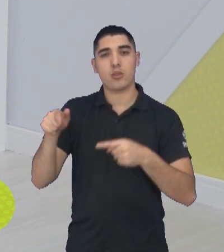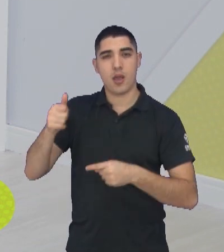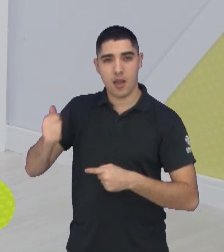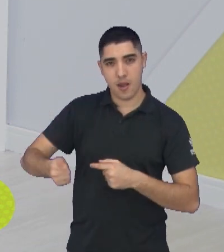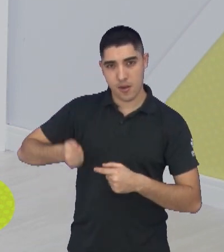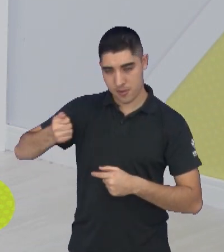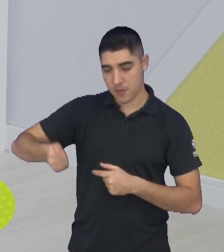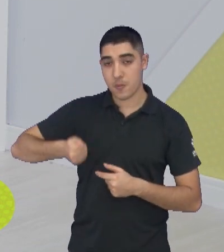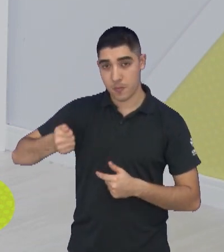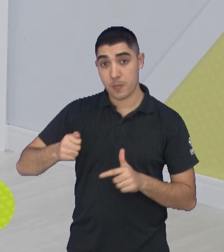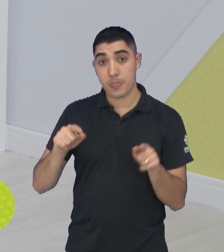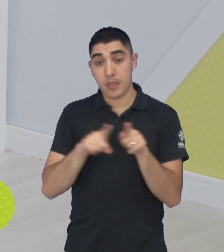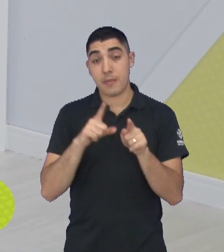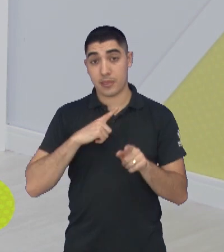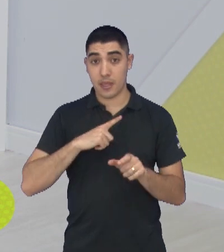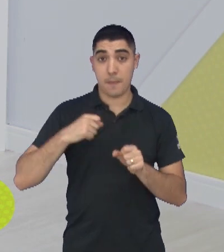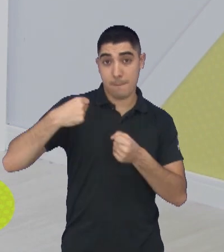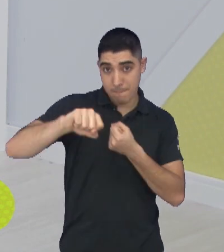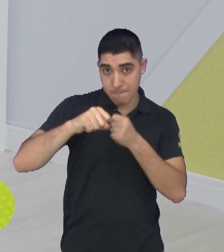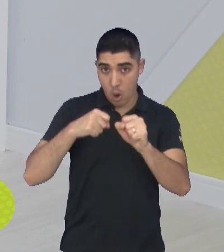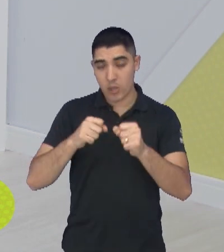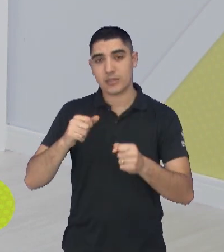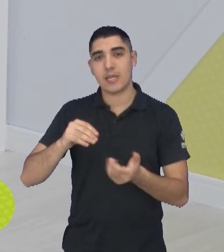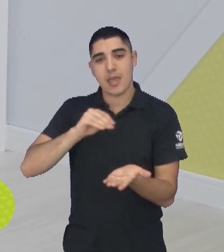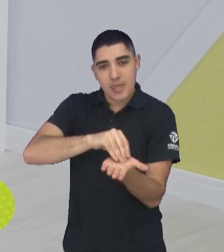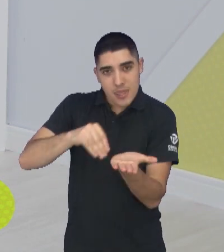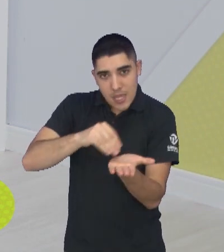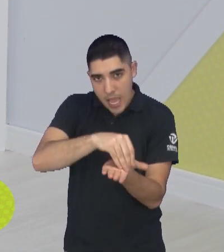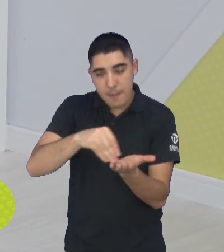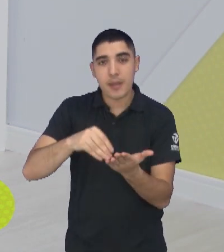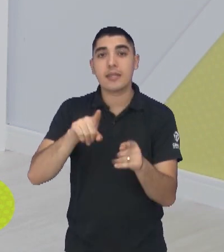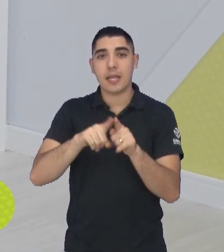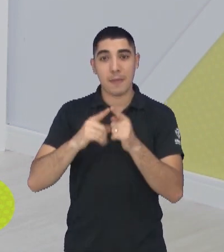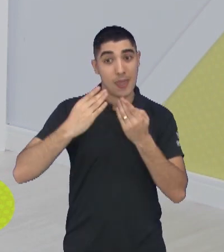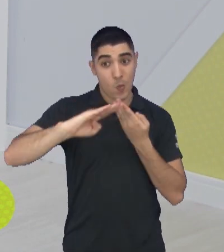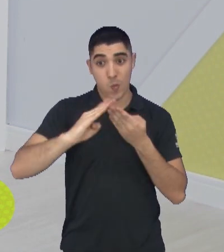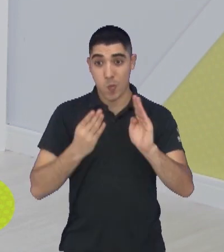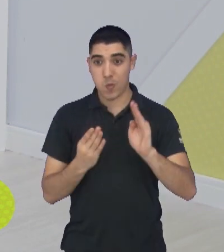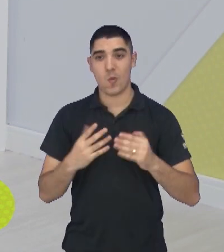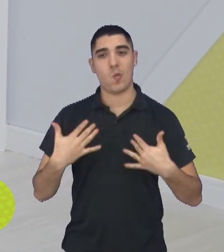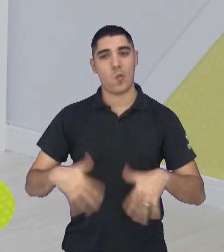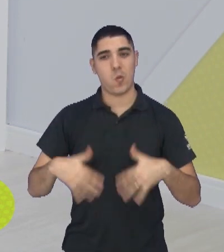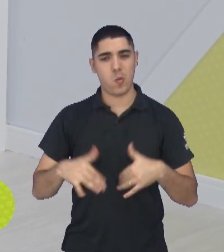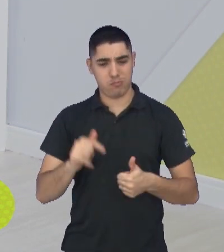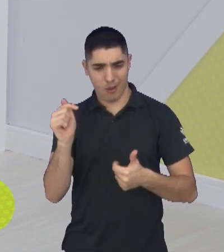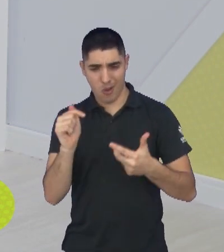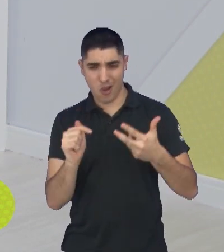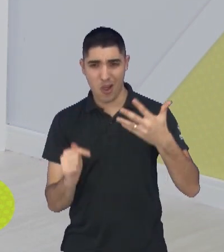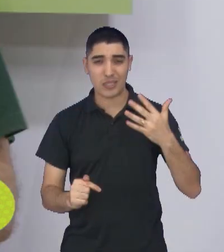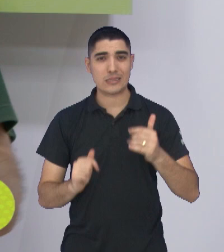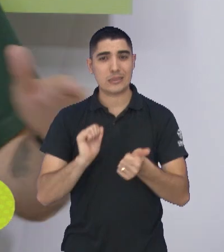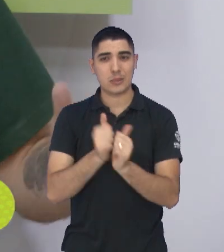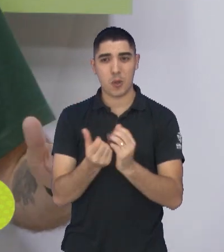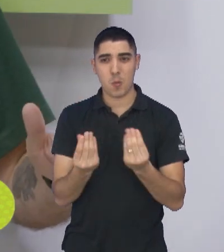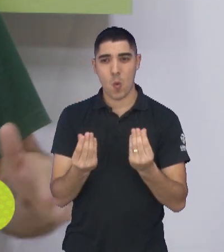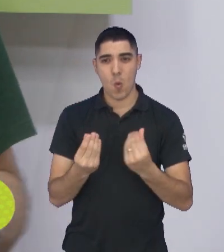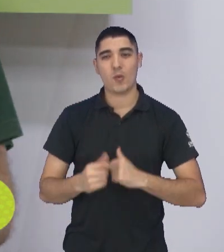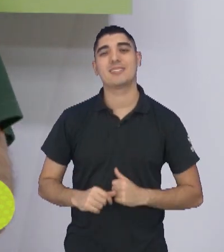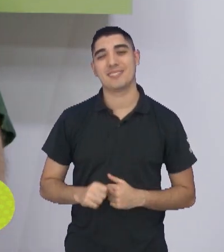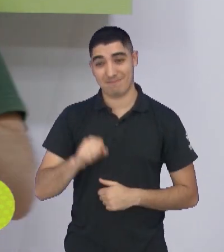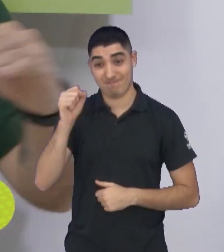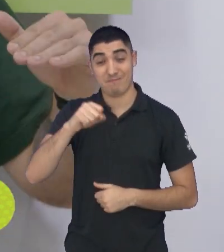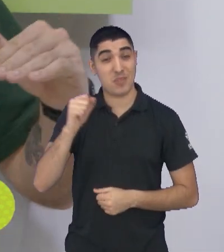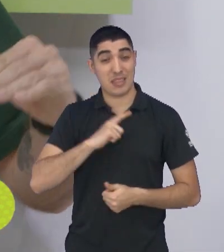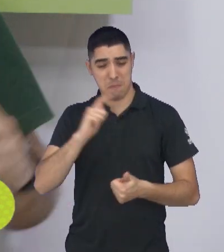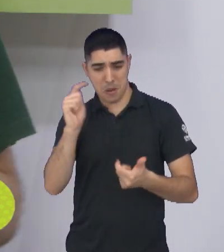das competições o boxe, damas e também o karatê. Ufa, Brunão, é esporte a dar com pau, hein? Esporte para todos os gostos,